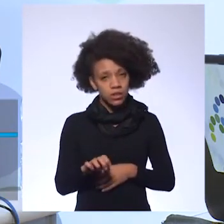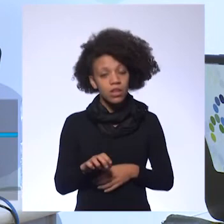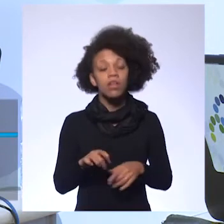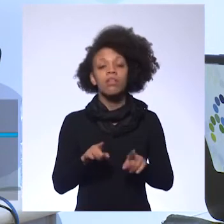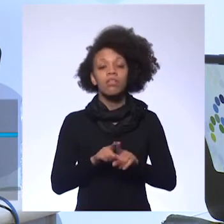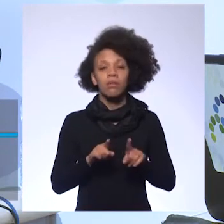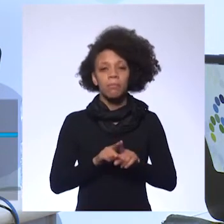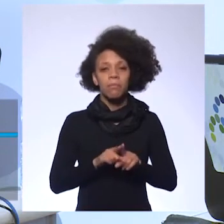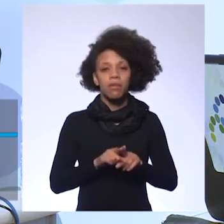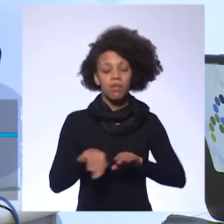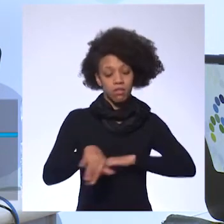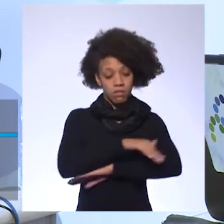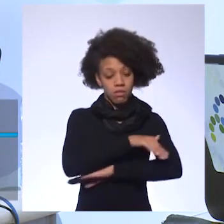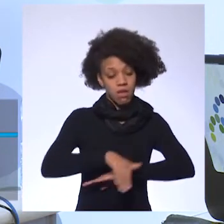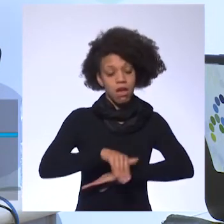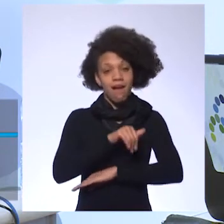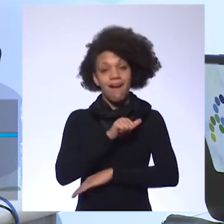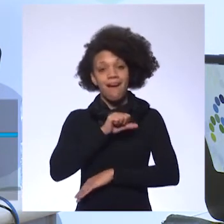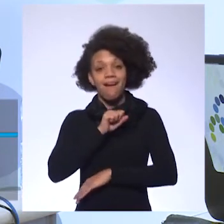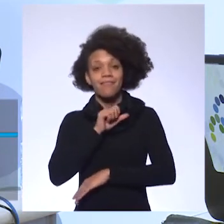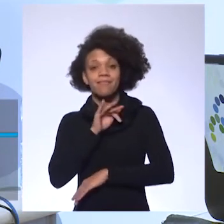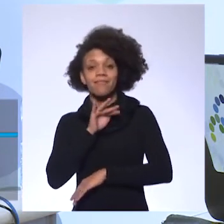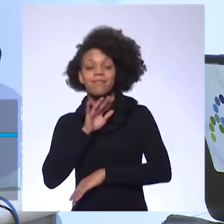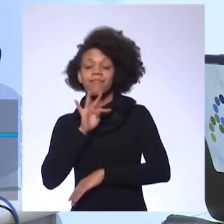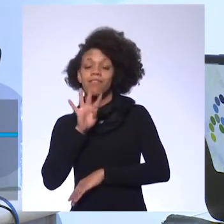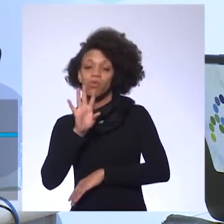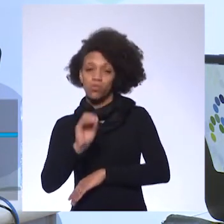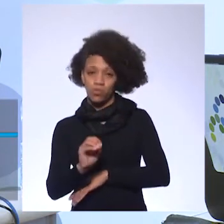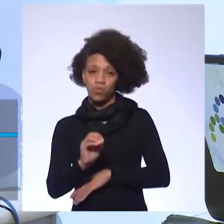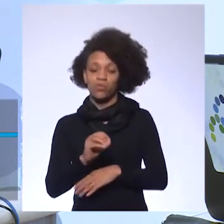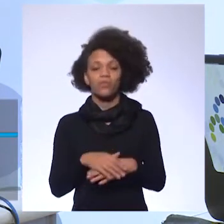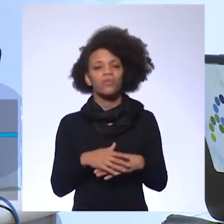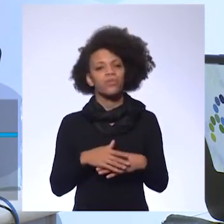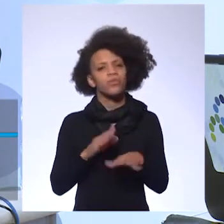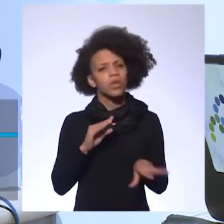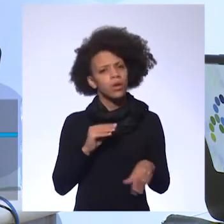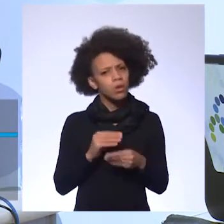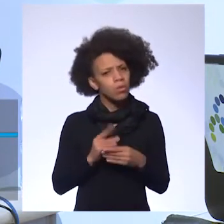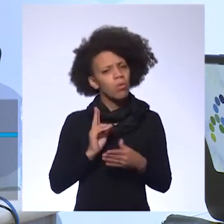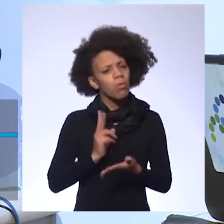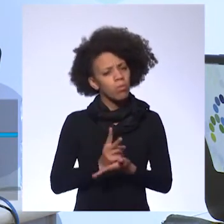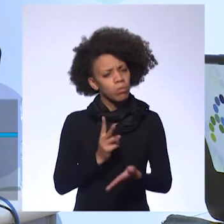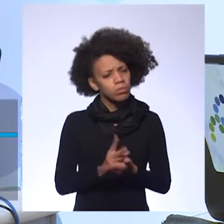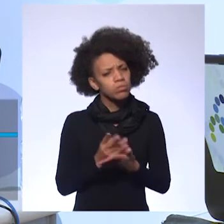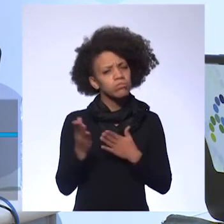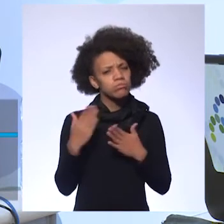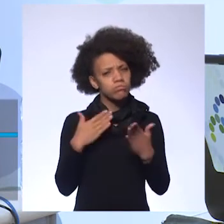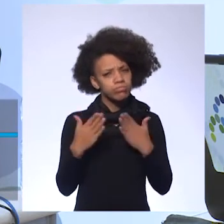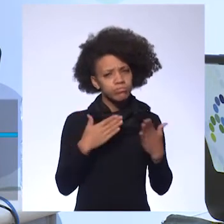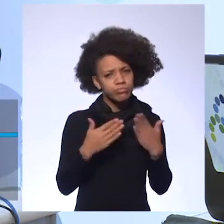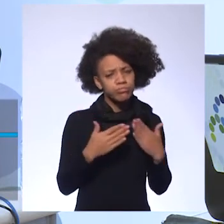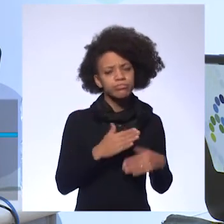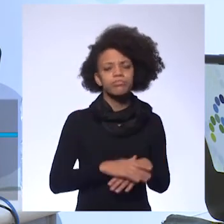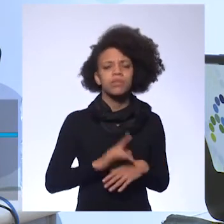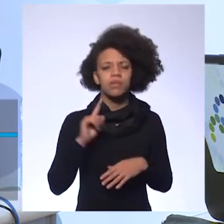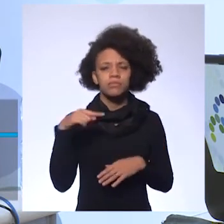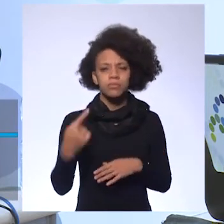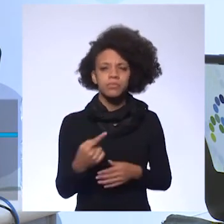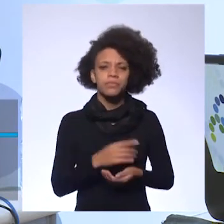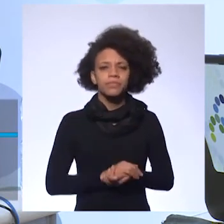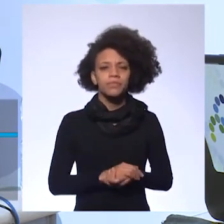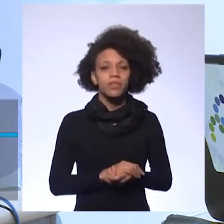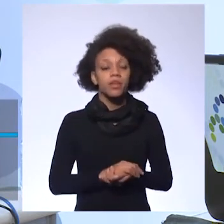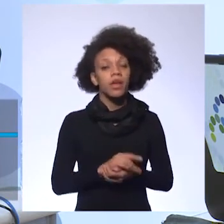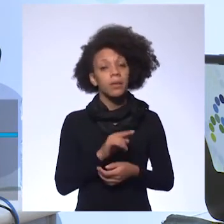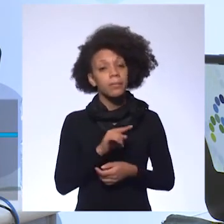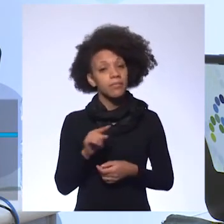com muitas contribuições, né? E é importante que vocês continuem dialogando com seus estudantes depois, para